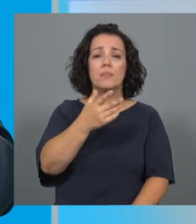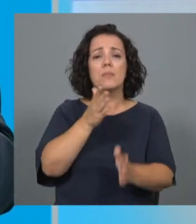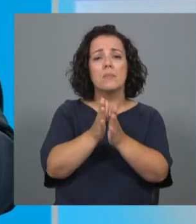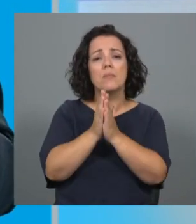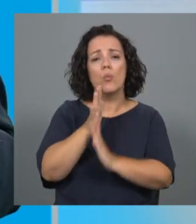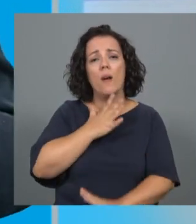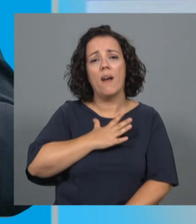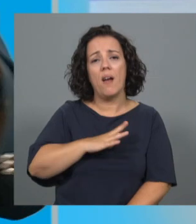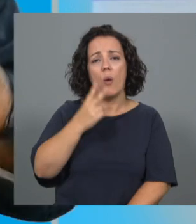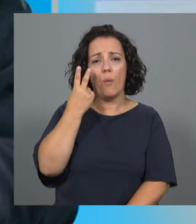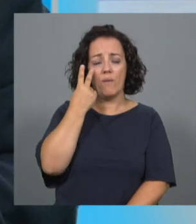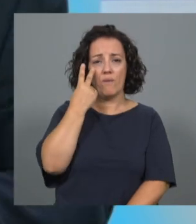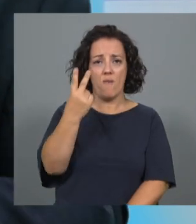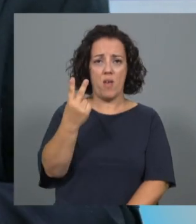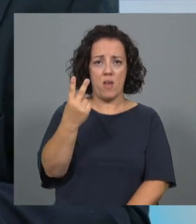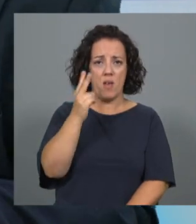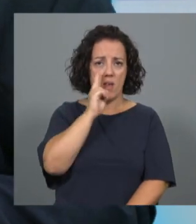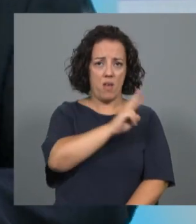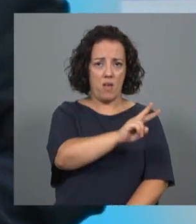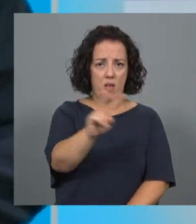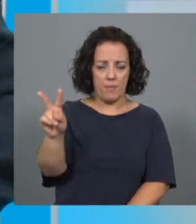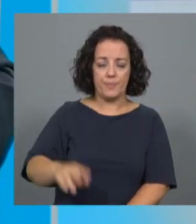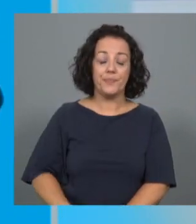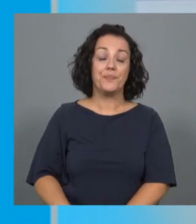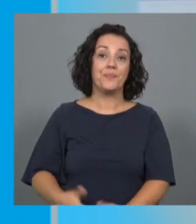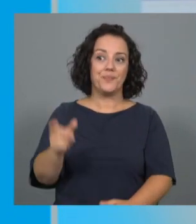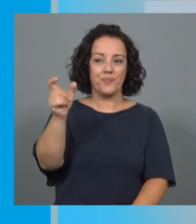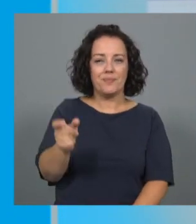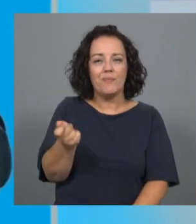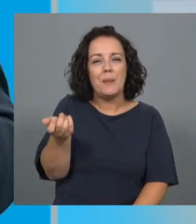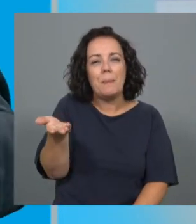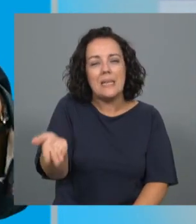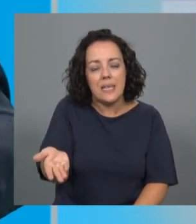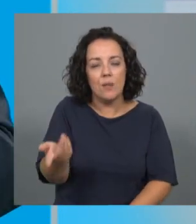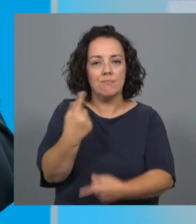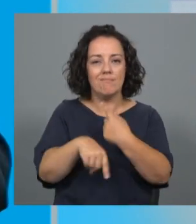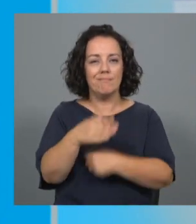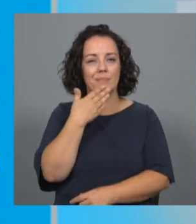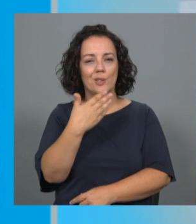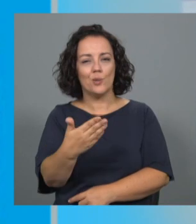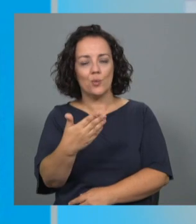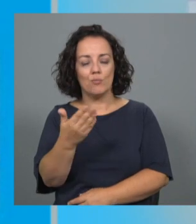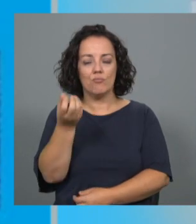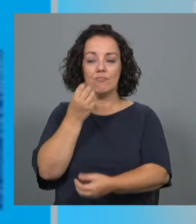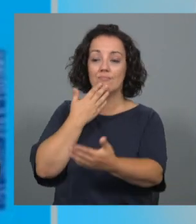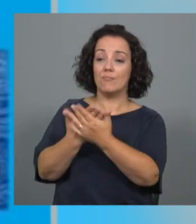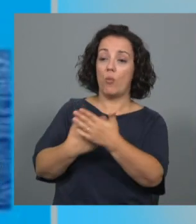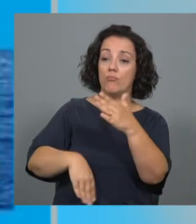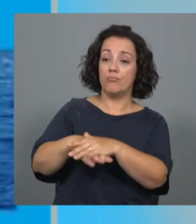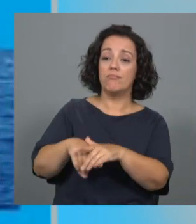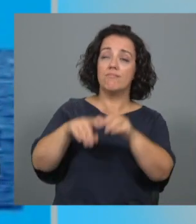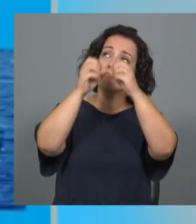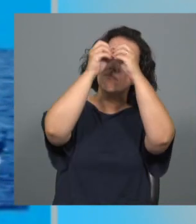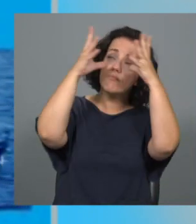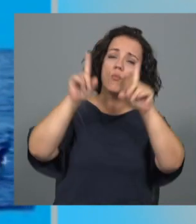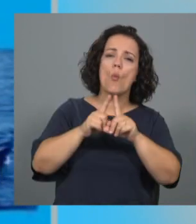Portanto, esta oração, este pedido do mendigo é um modelo de oração. É